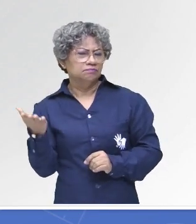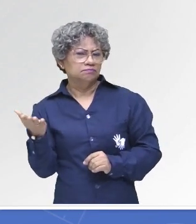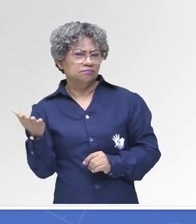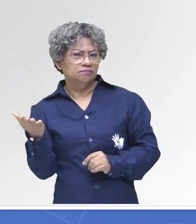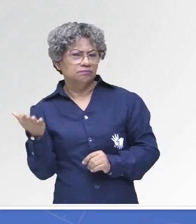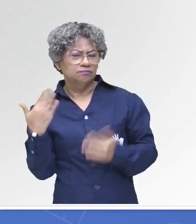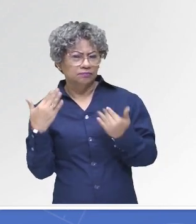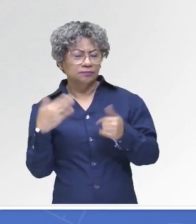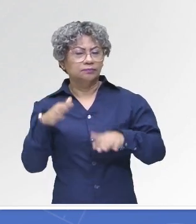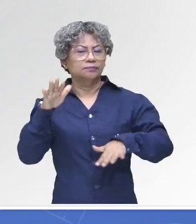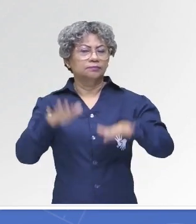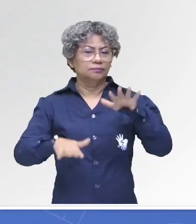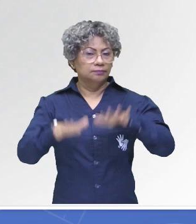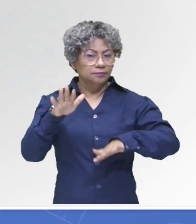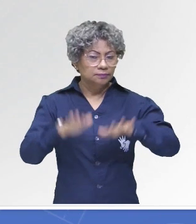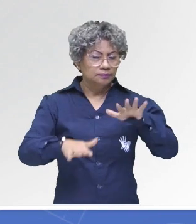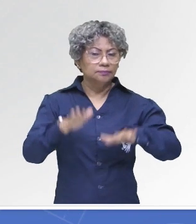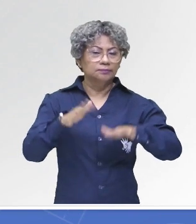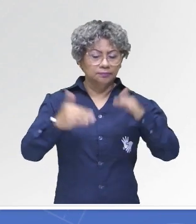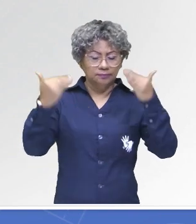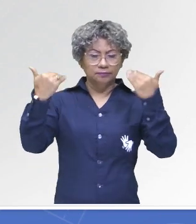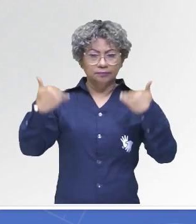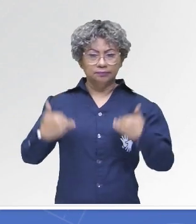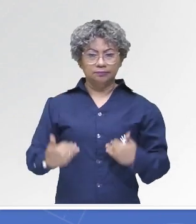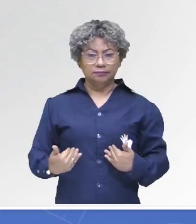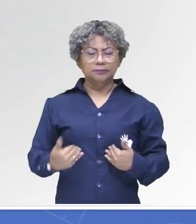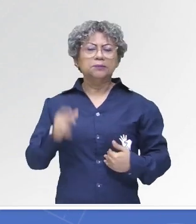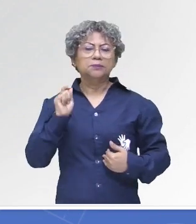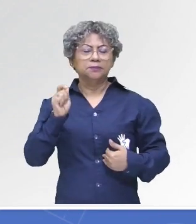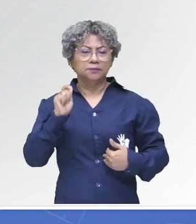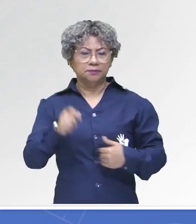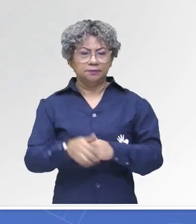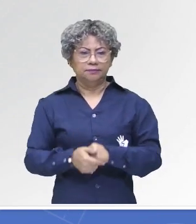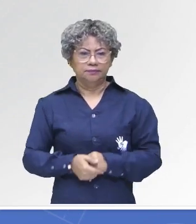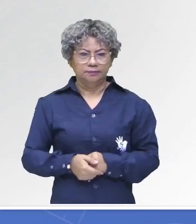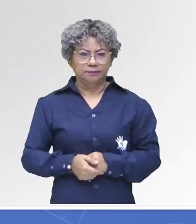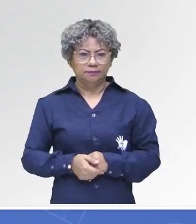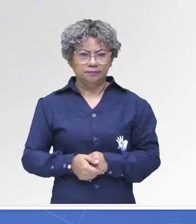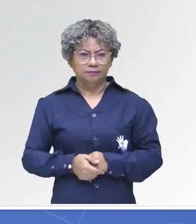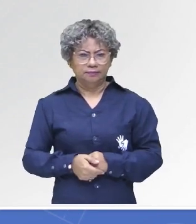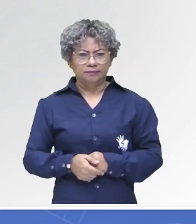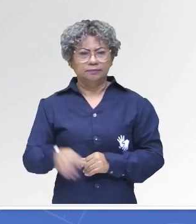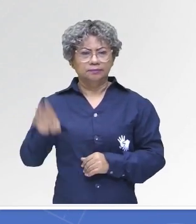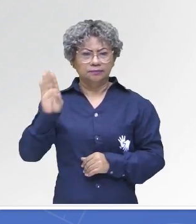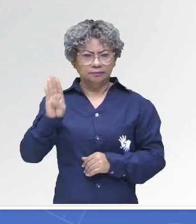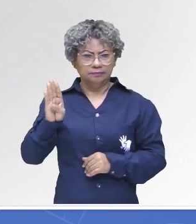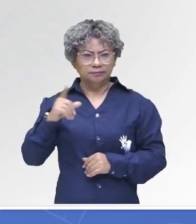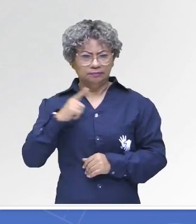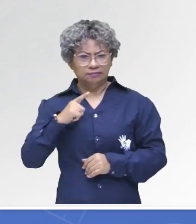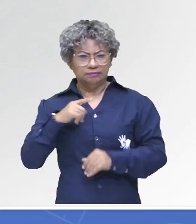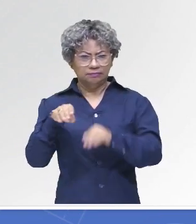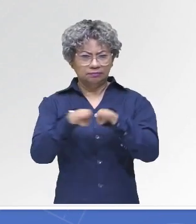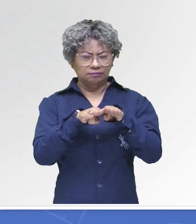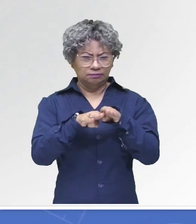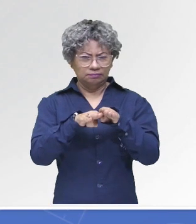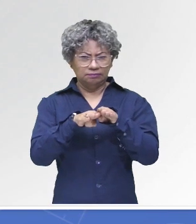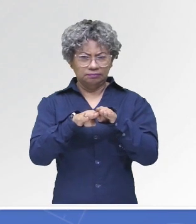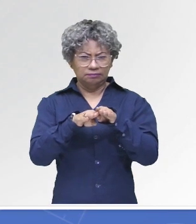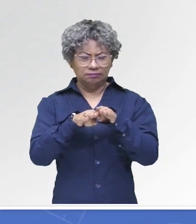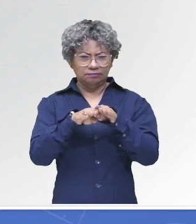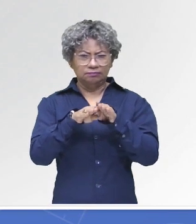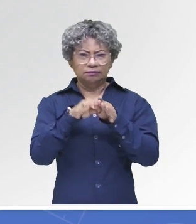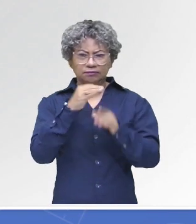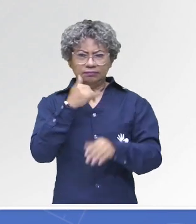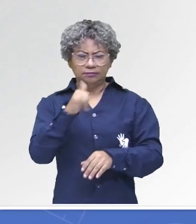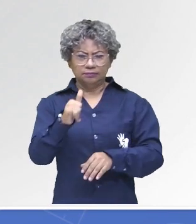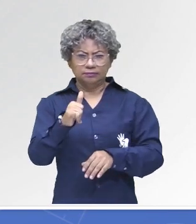da massa e do que é constituído o corpo. Então, possuem a mesma quantidade de calor? Não é essa. Possuem a mesma